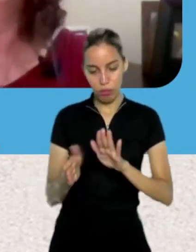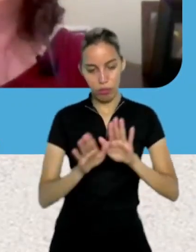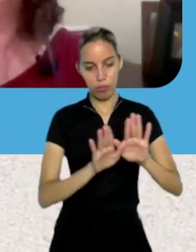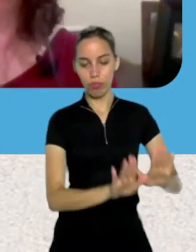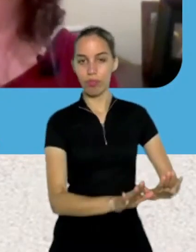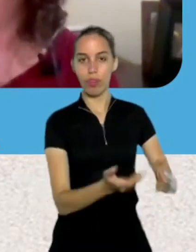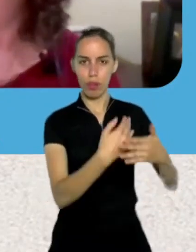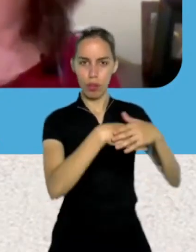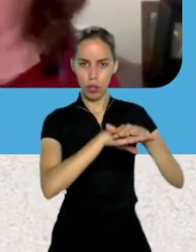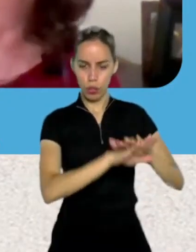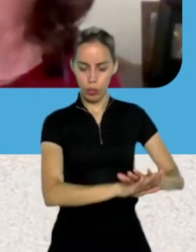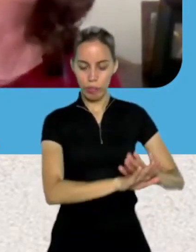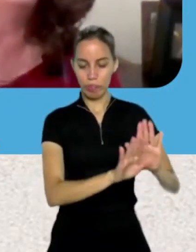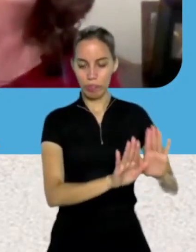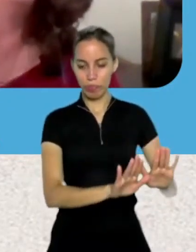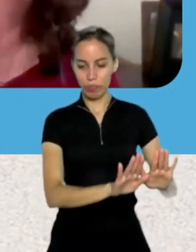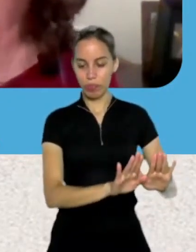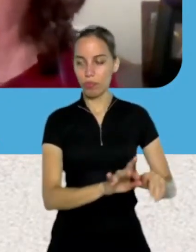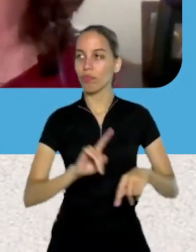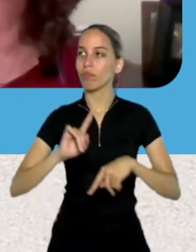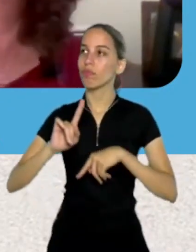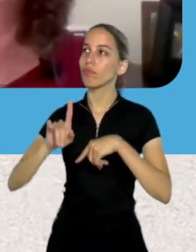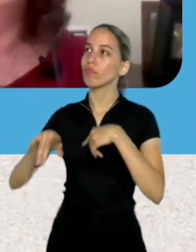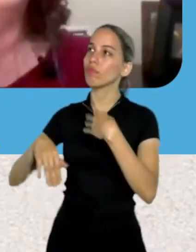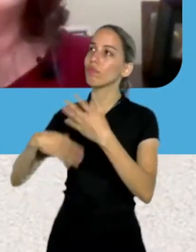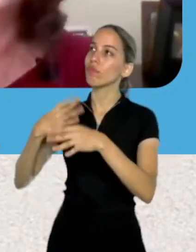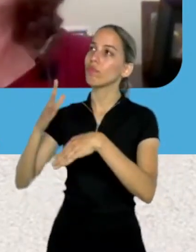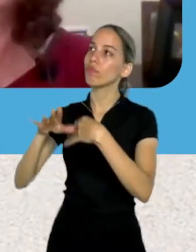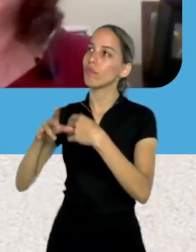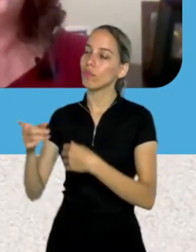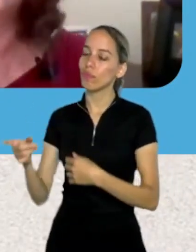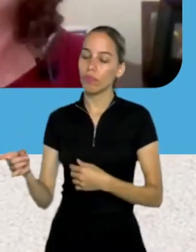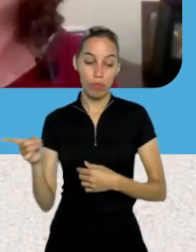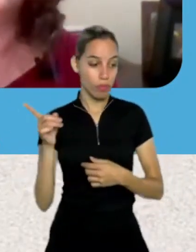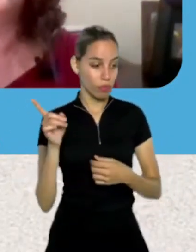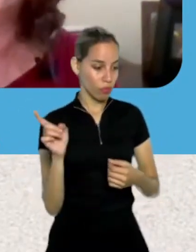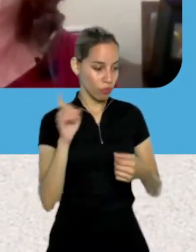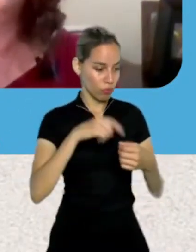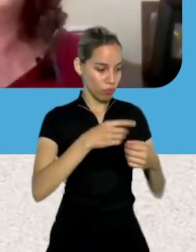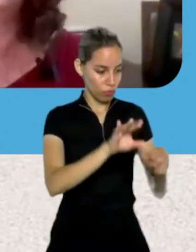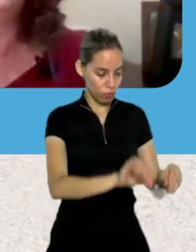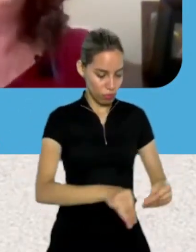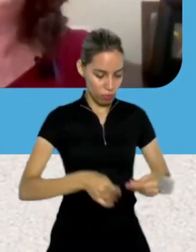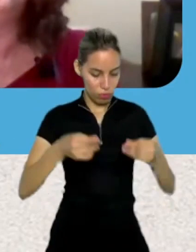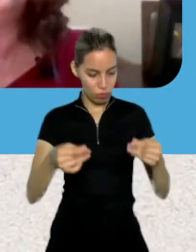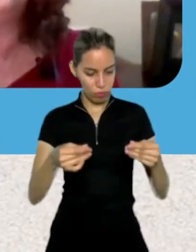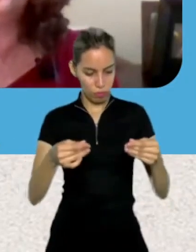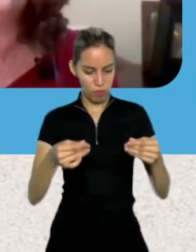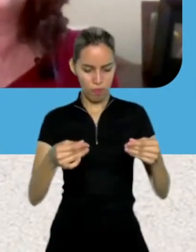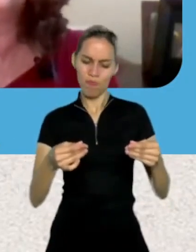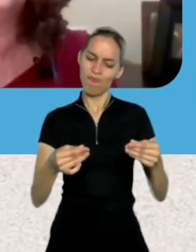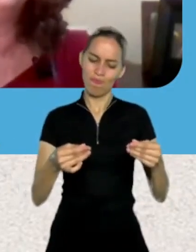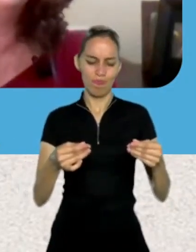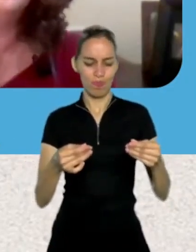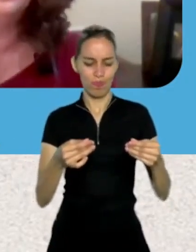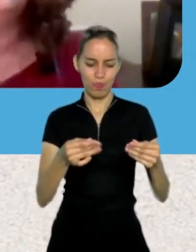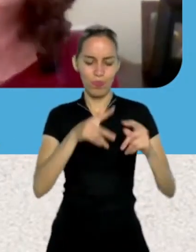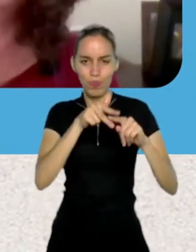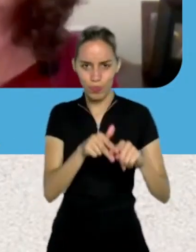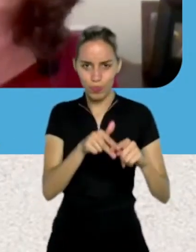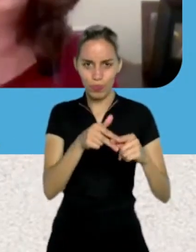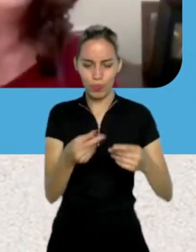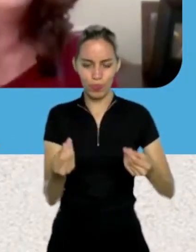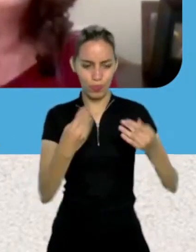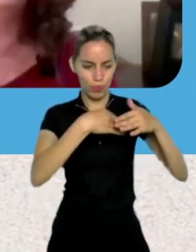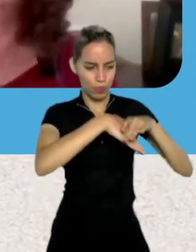né, guardado, volto nele uma, duas, várias vezes, até a gente sentir que o poema está pronto